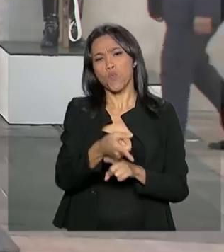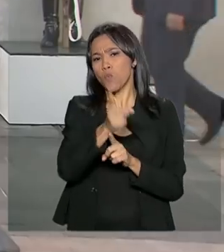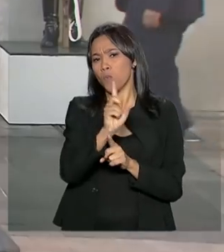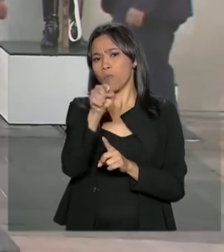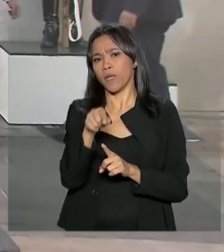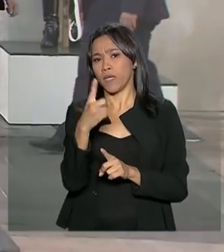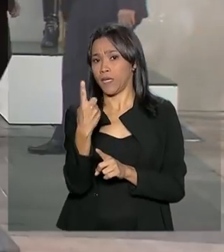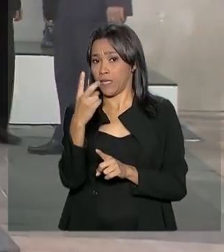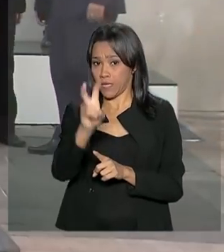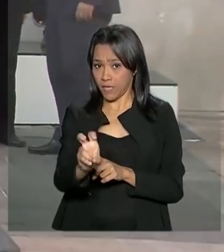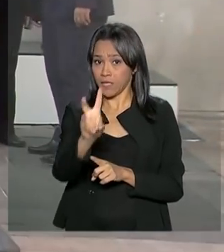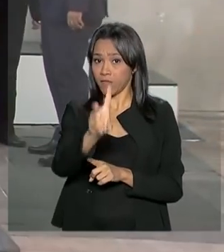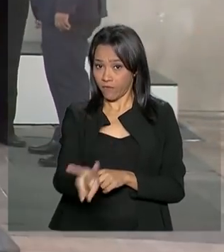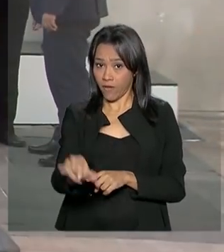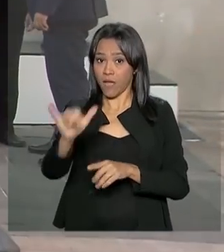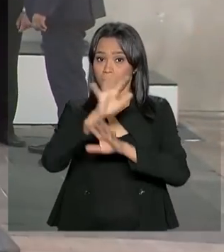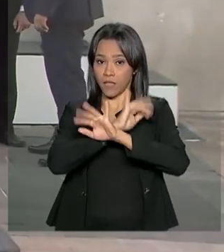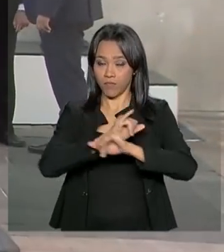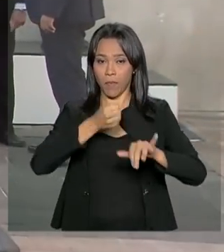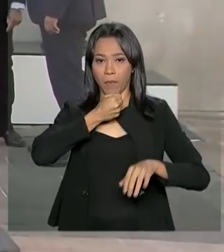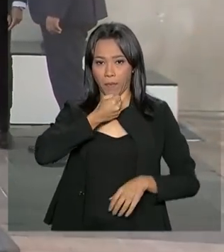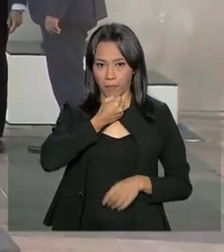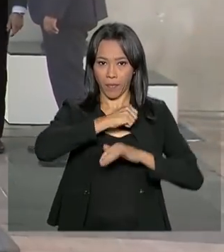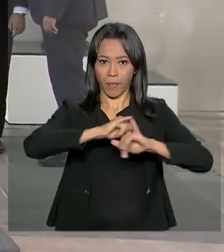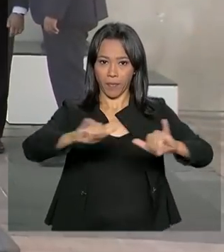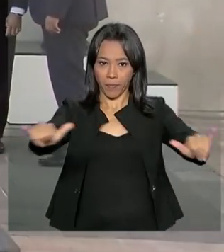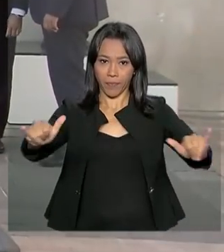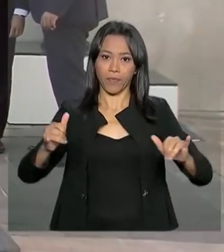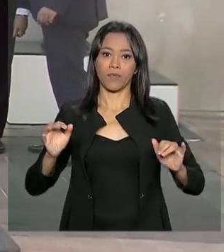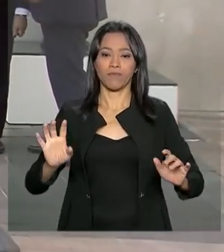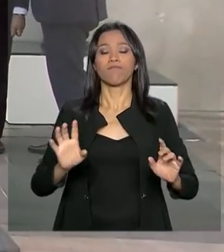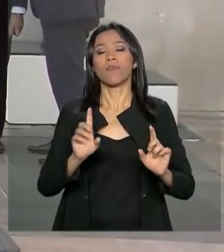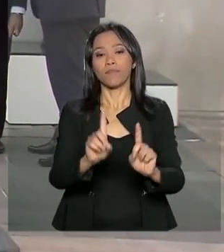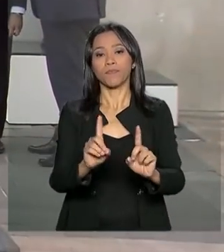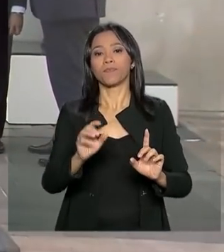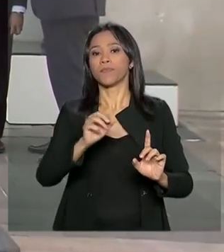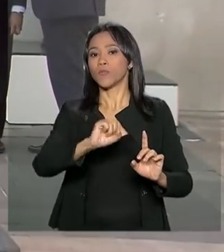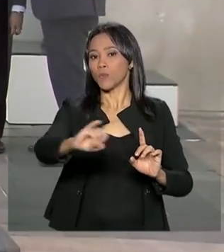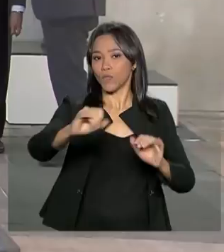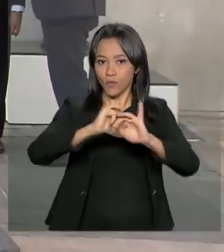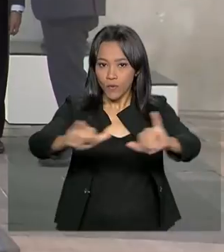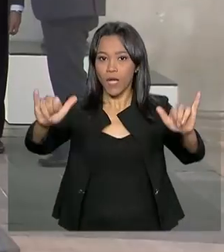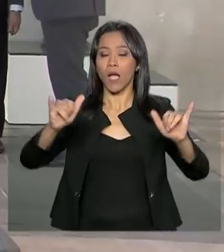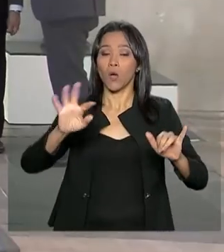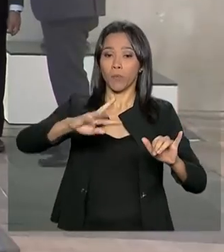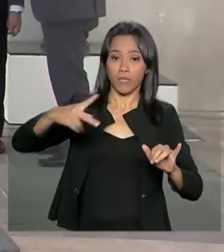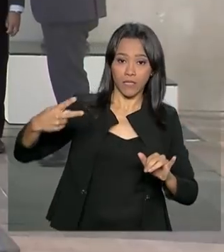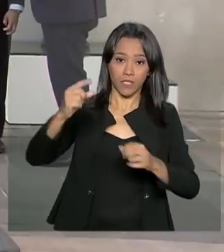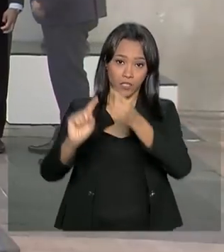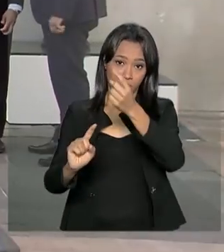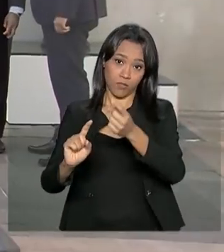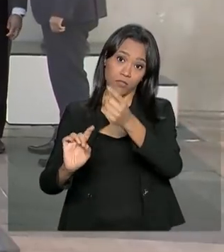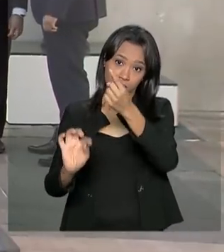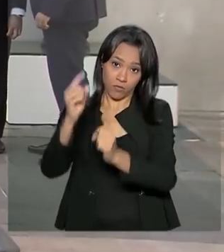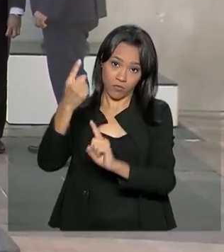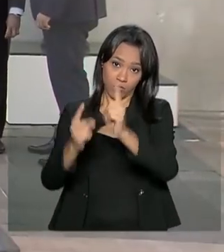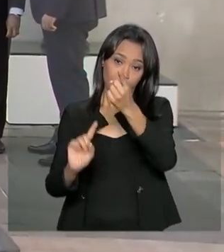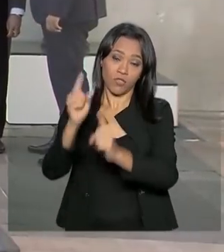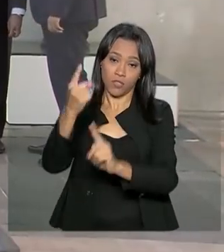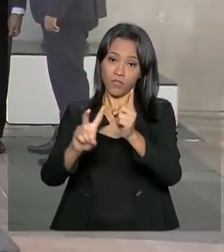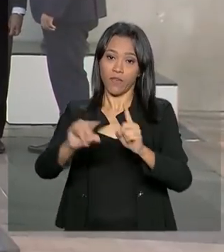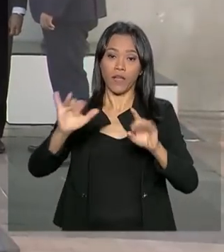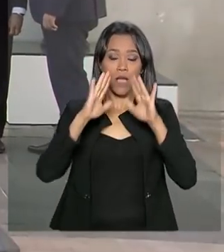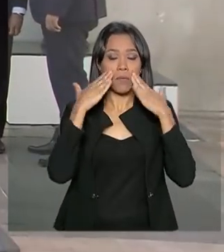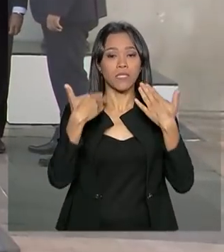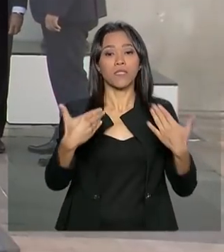será concedida uma declaração à imprensa. Nessa declaração à imprensa, o presidente do Chile, Sebastián Piñera, ele deve